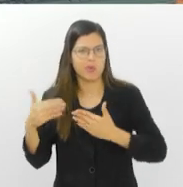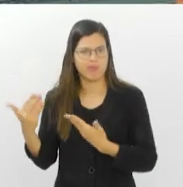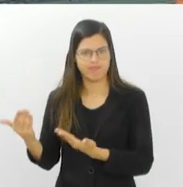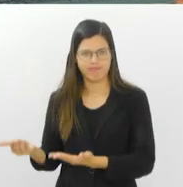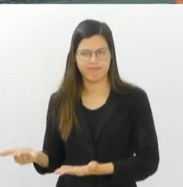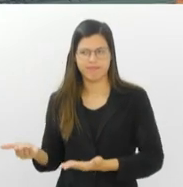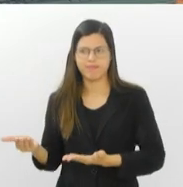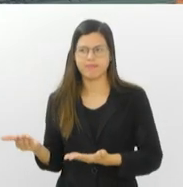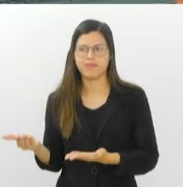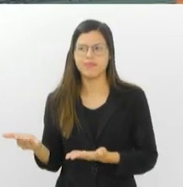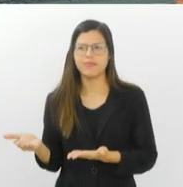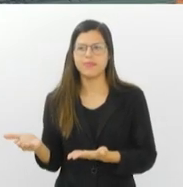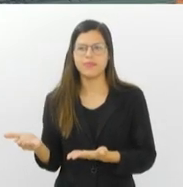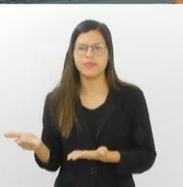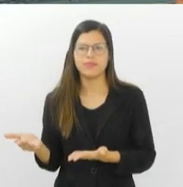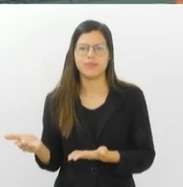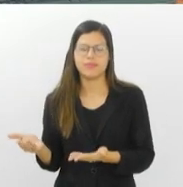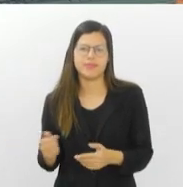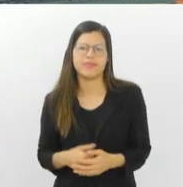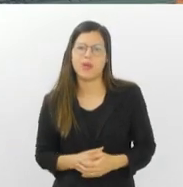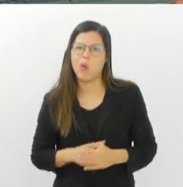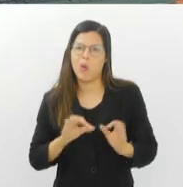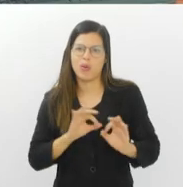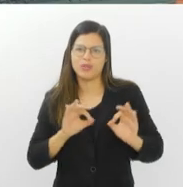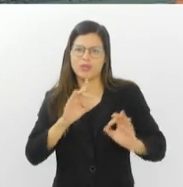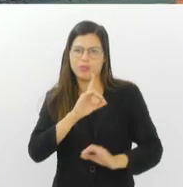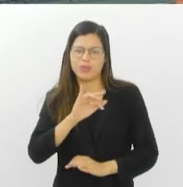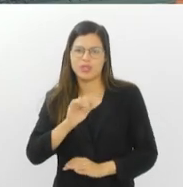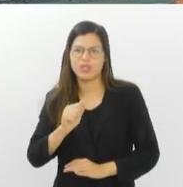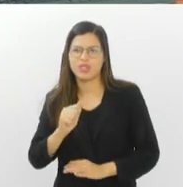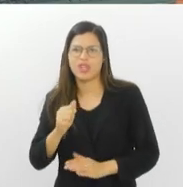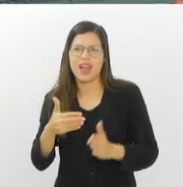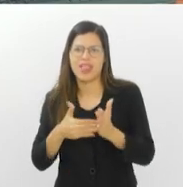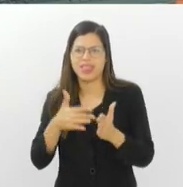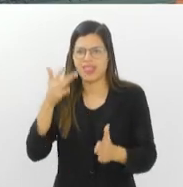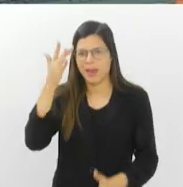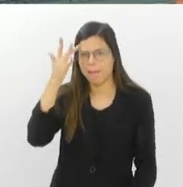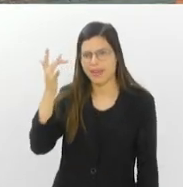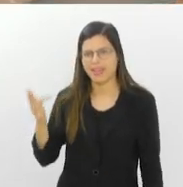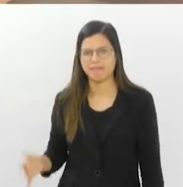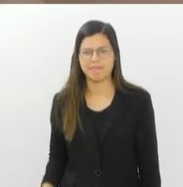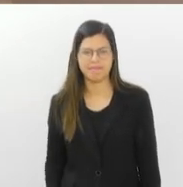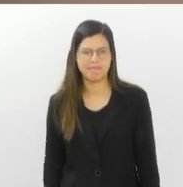alerje.rj.gov.br Um ótimo dia para você e até amanhã!